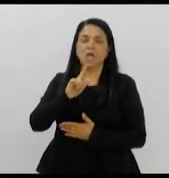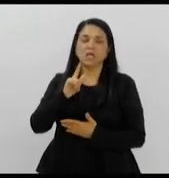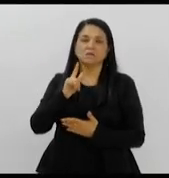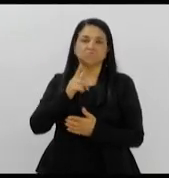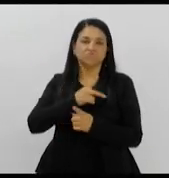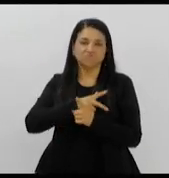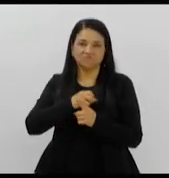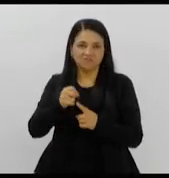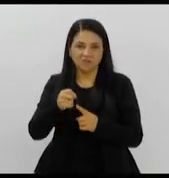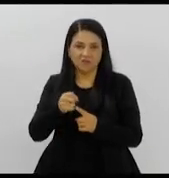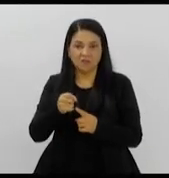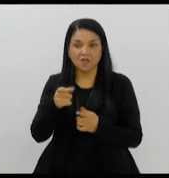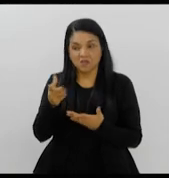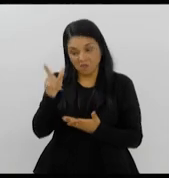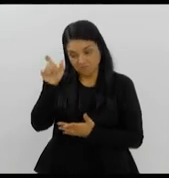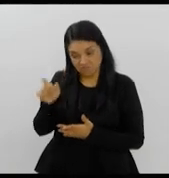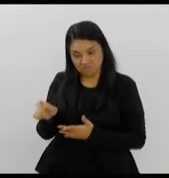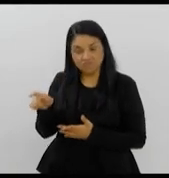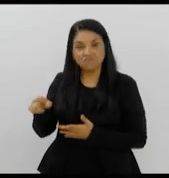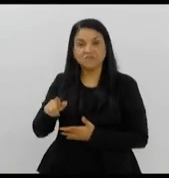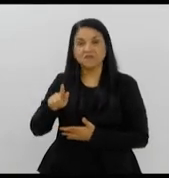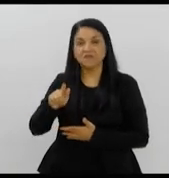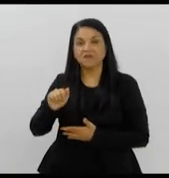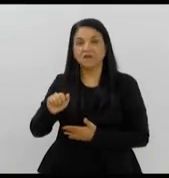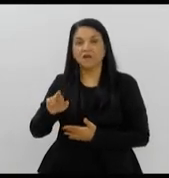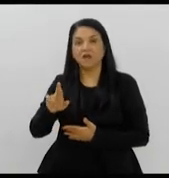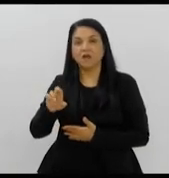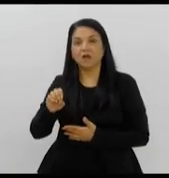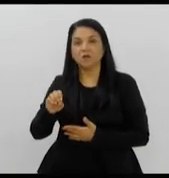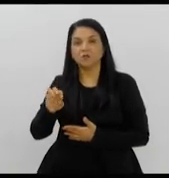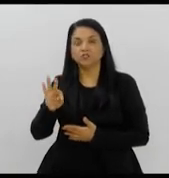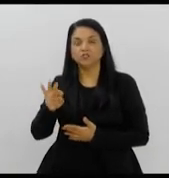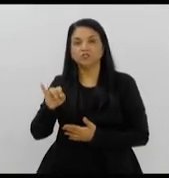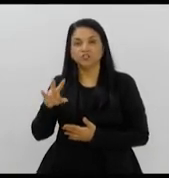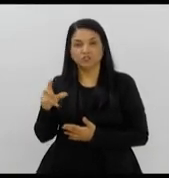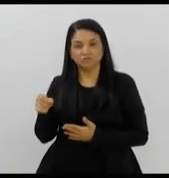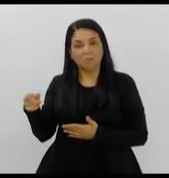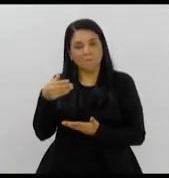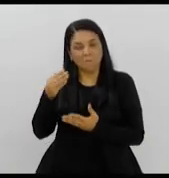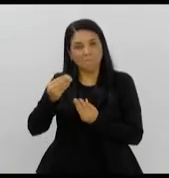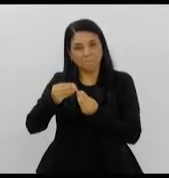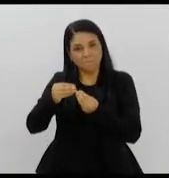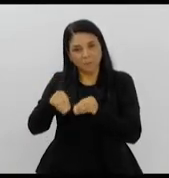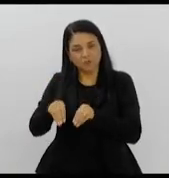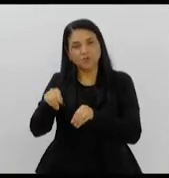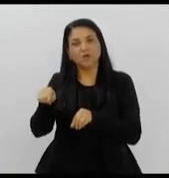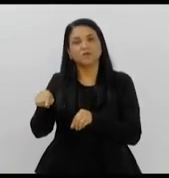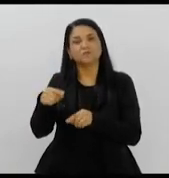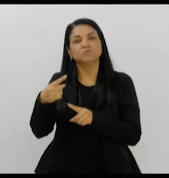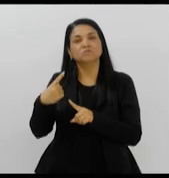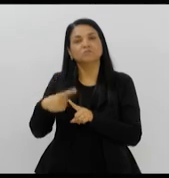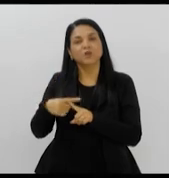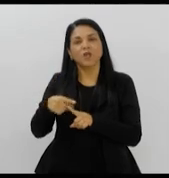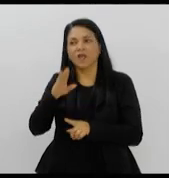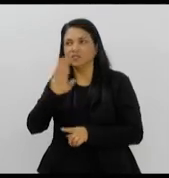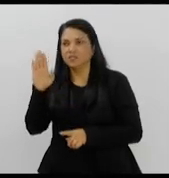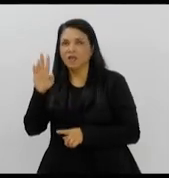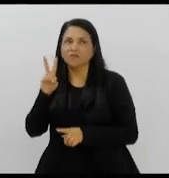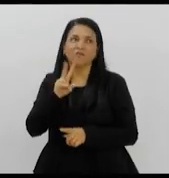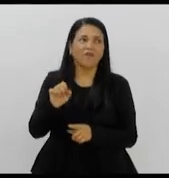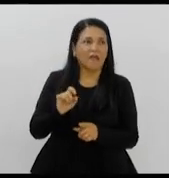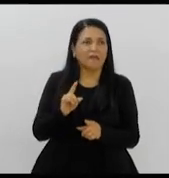fenômeno do Garotinho. Acho que muito prejudicado porque, pela aquela questão, é candidato, não vai